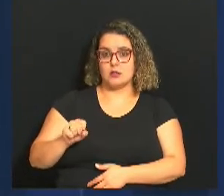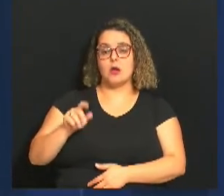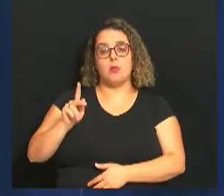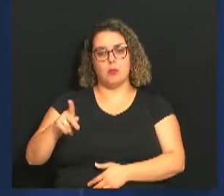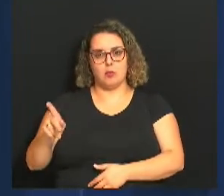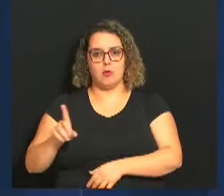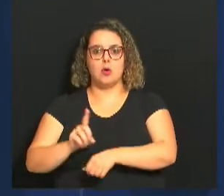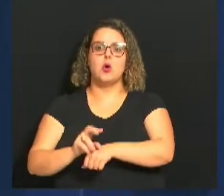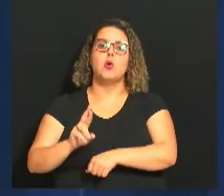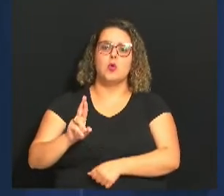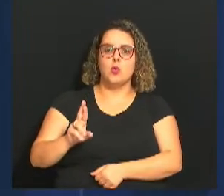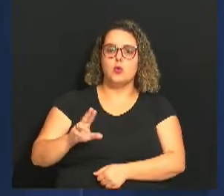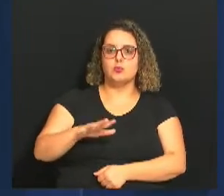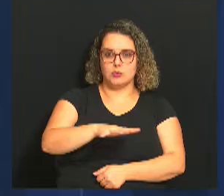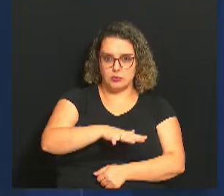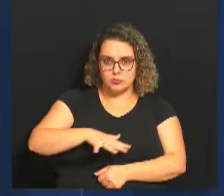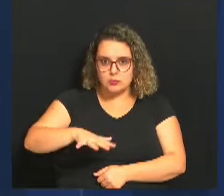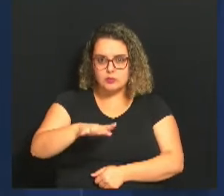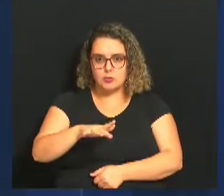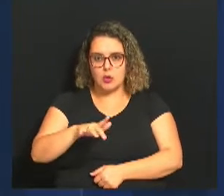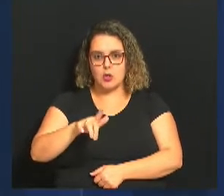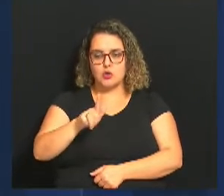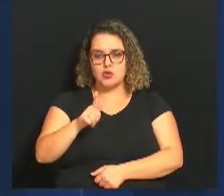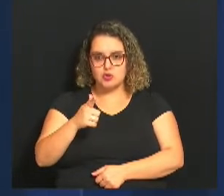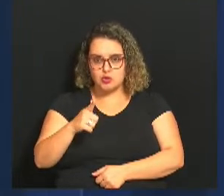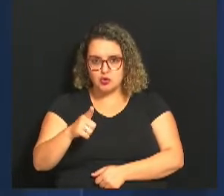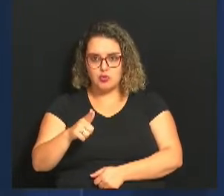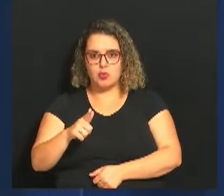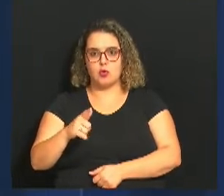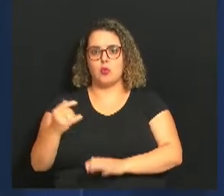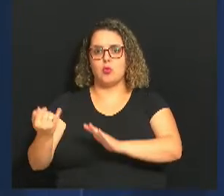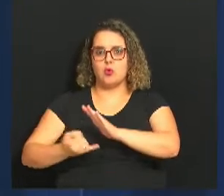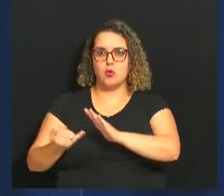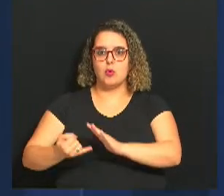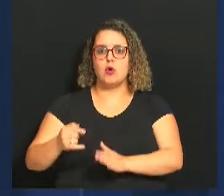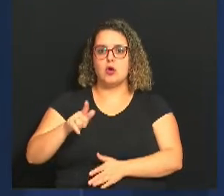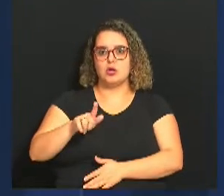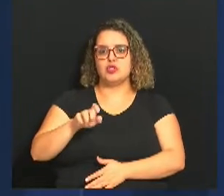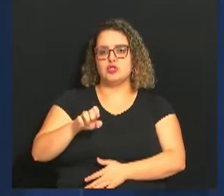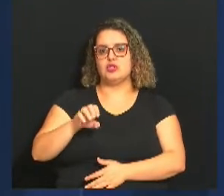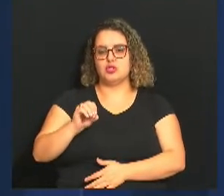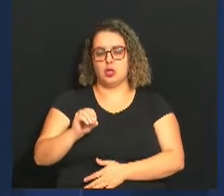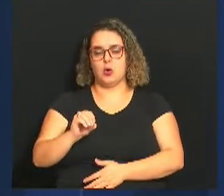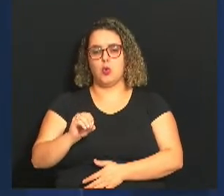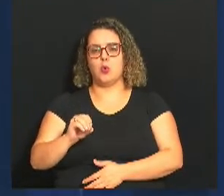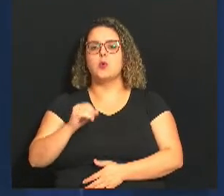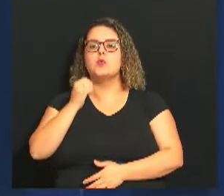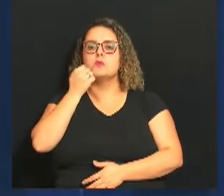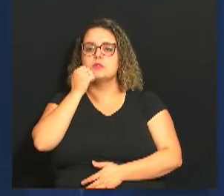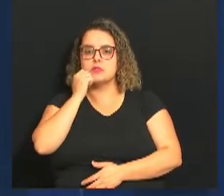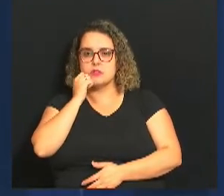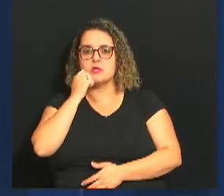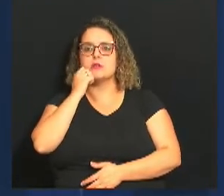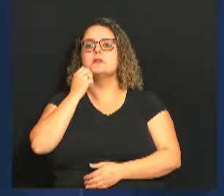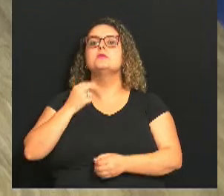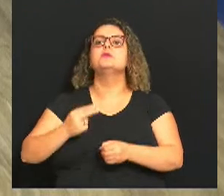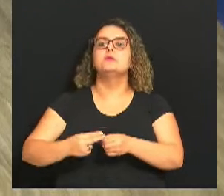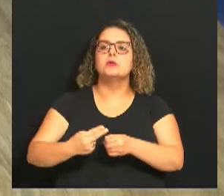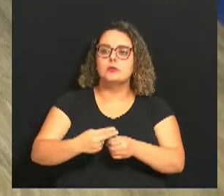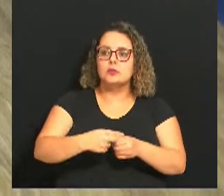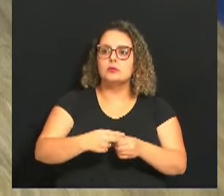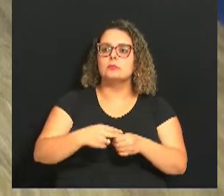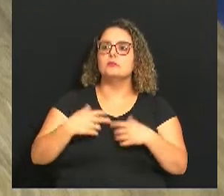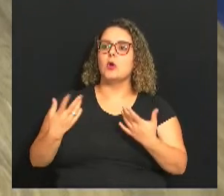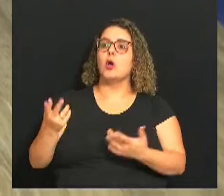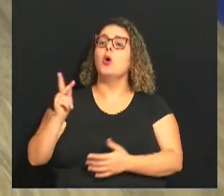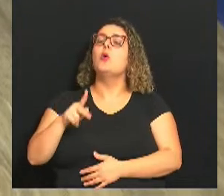do Departamento de Geografia do Instituto de Geociências da Unicamp, a Universidade Estadual de Campinas. Professor